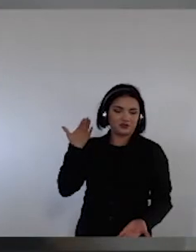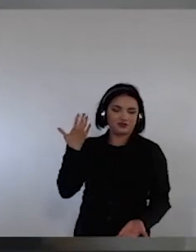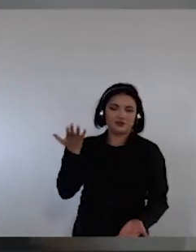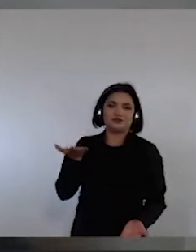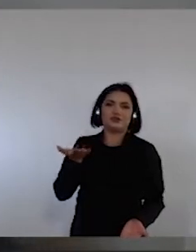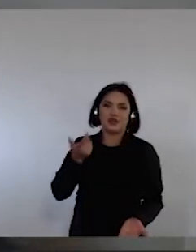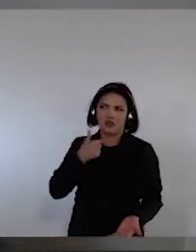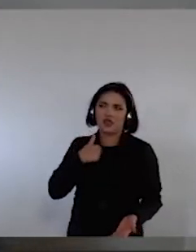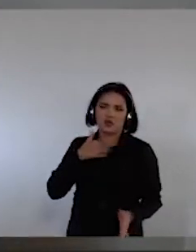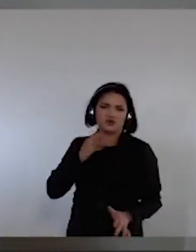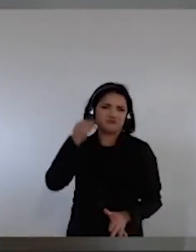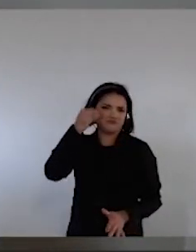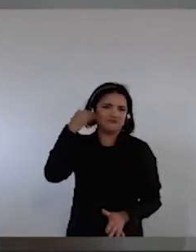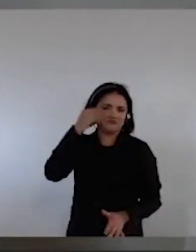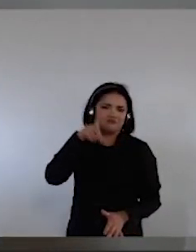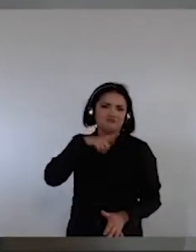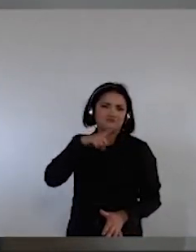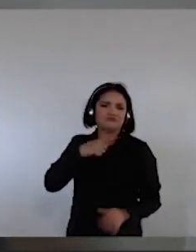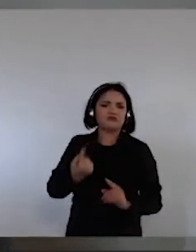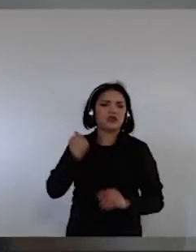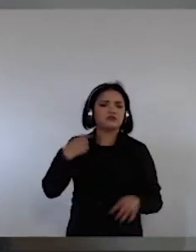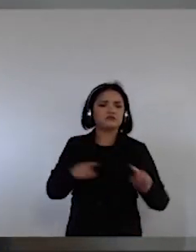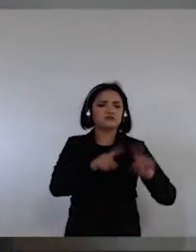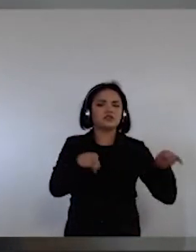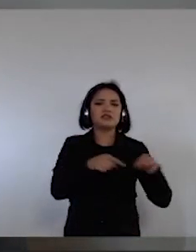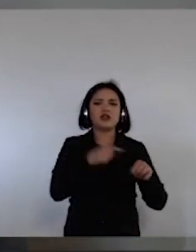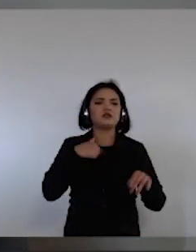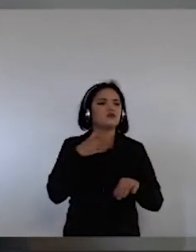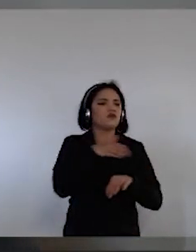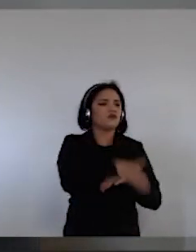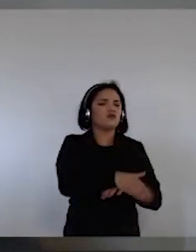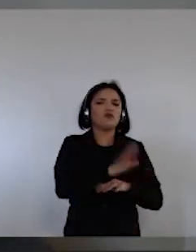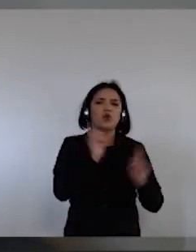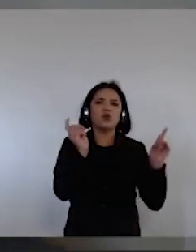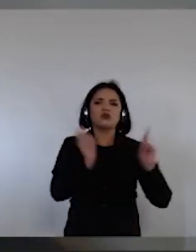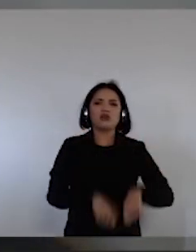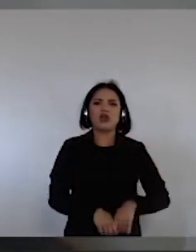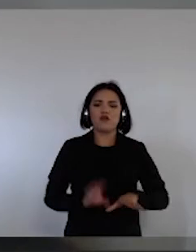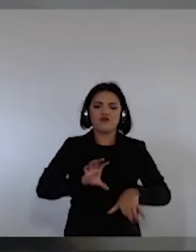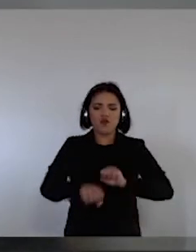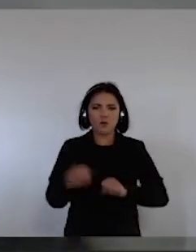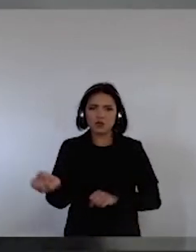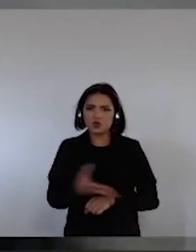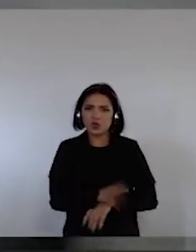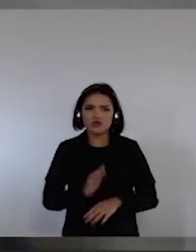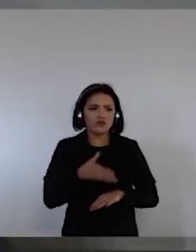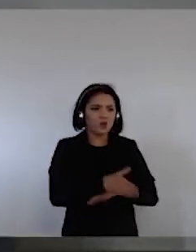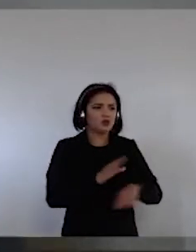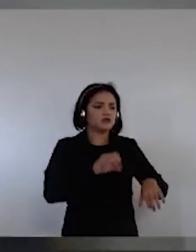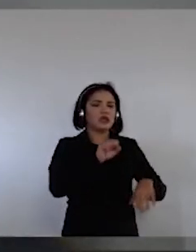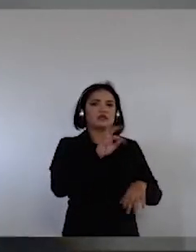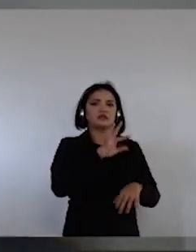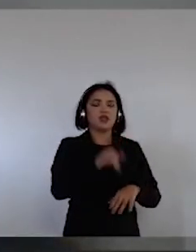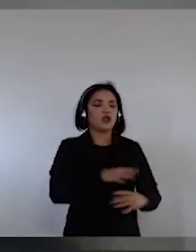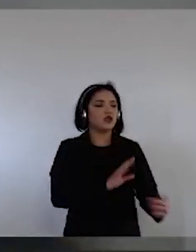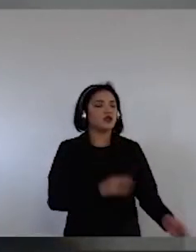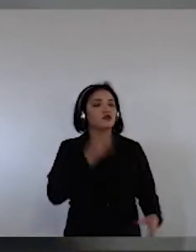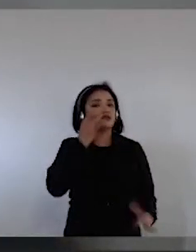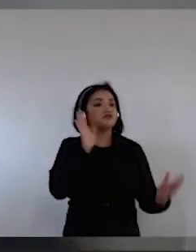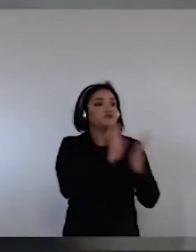e aumente o número de turmas. Porque aí você, de uma certa maneira, não quero nem adiantar aqui, porque isso pode ser um assunto para o